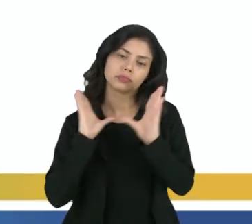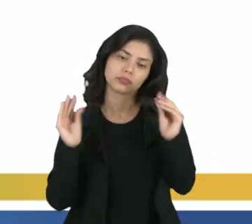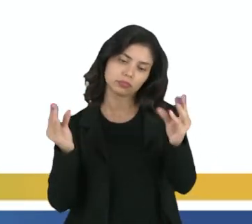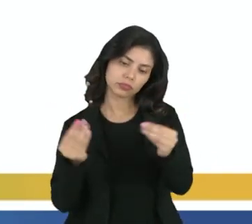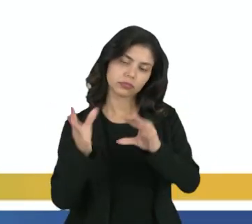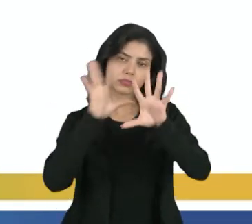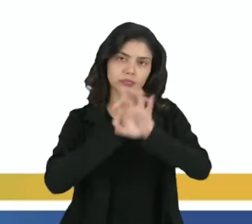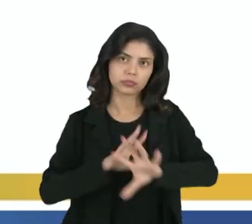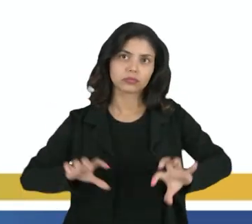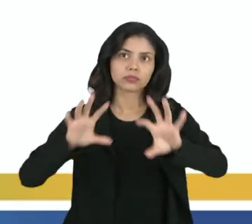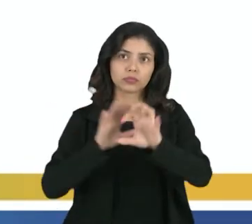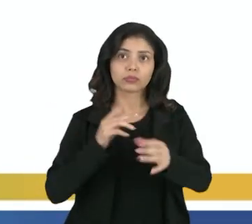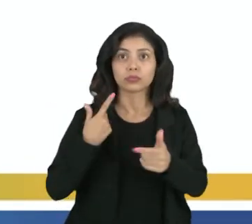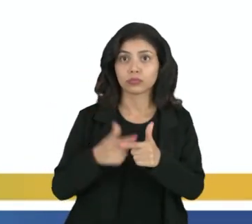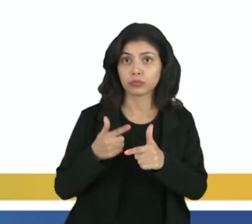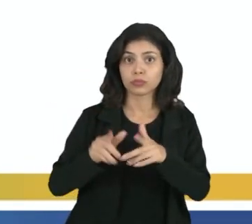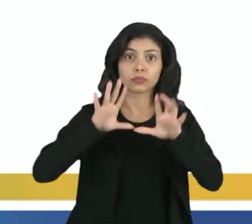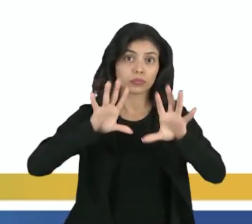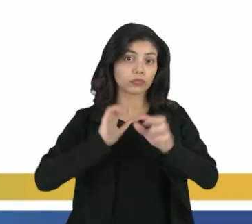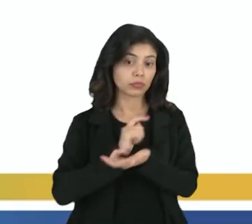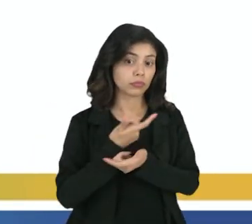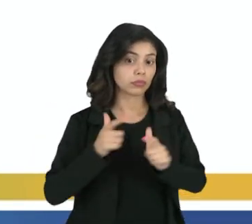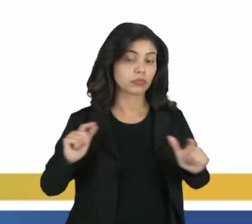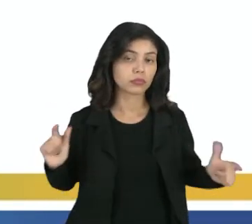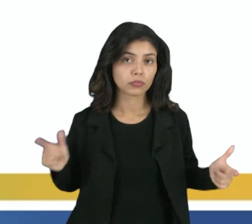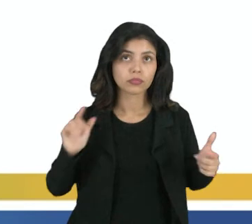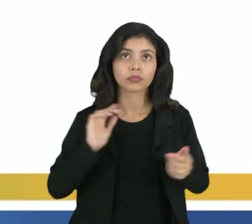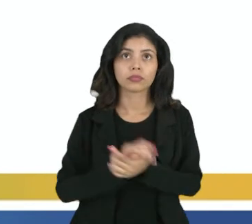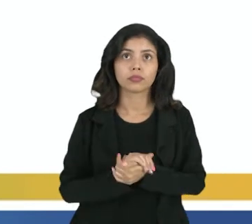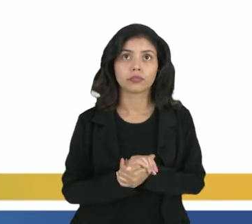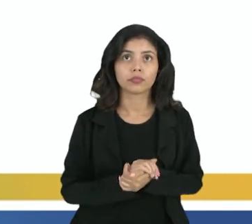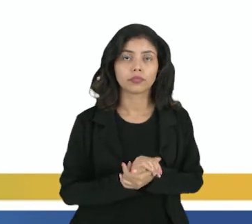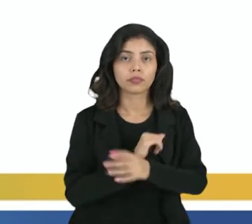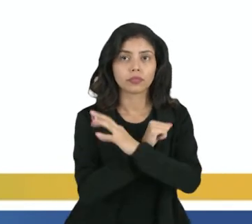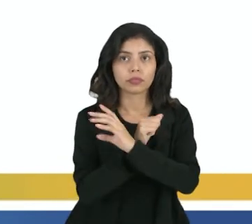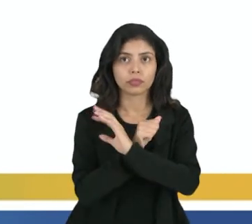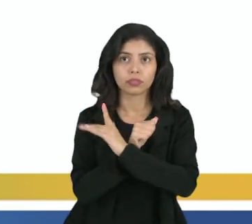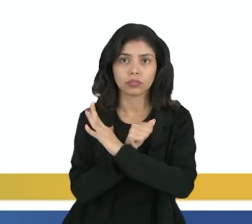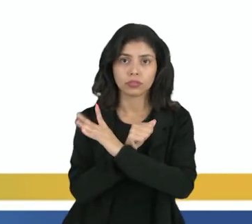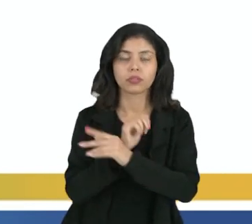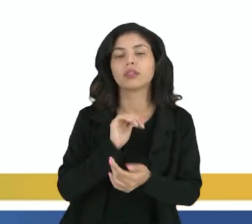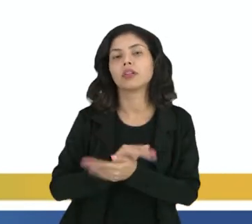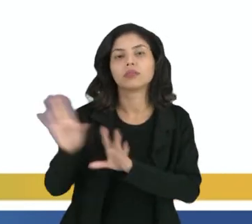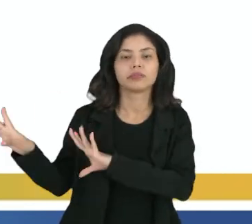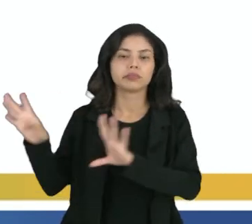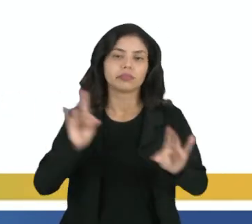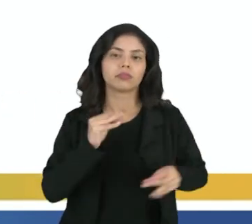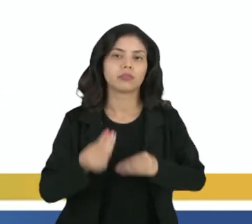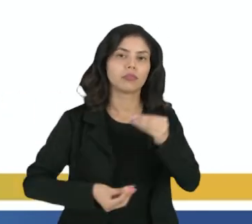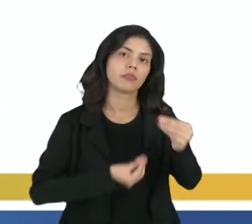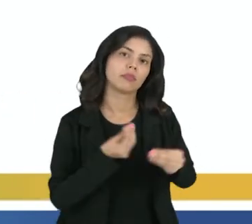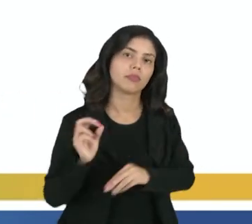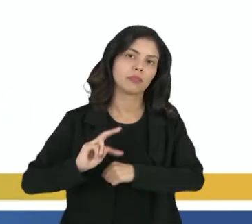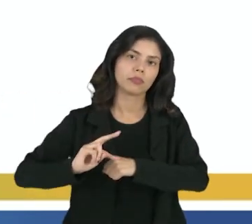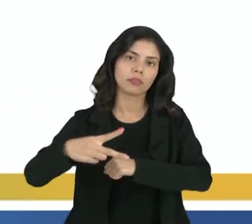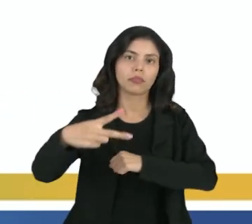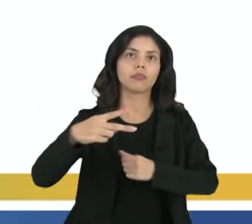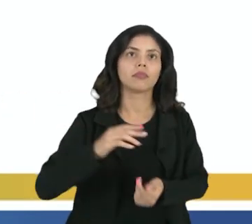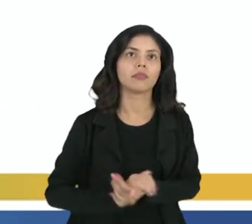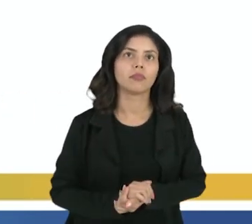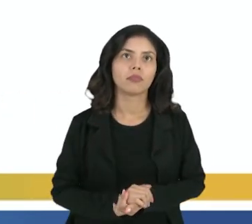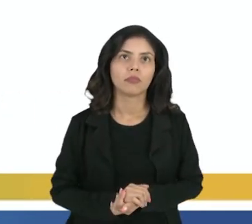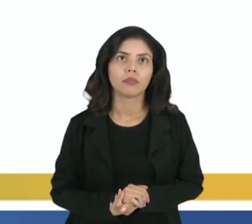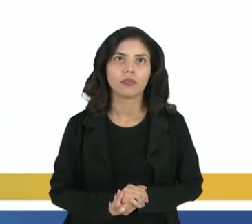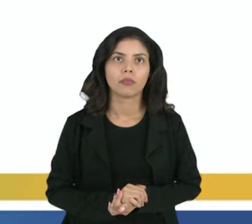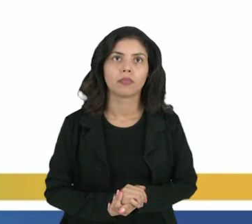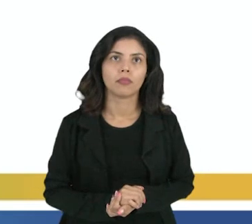gasosas, tóxicas, aumenta a acidez dessa chave, trazendo como consequência da chuva ácida,